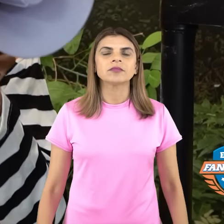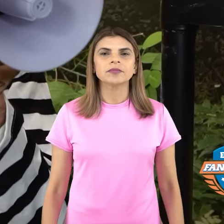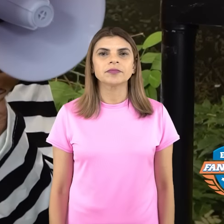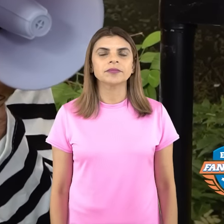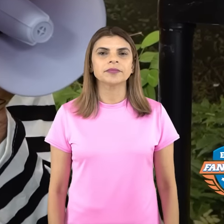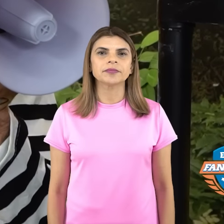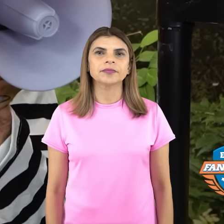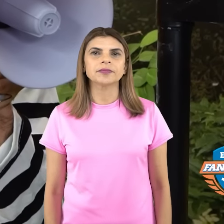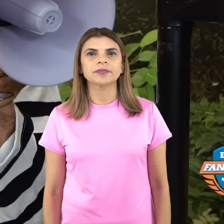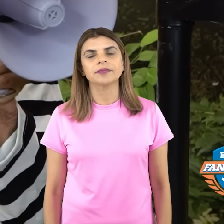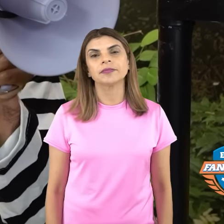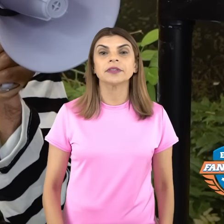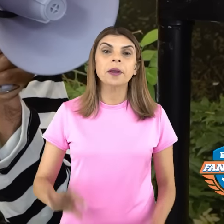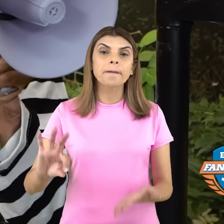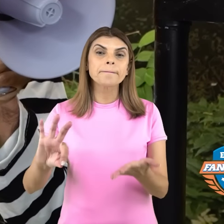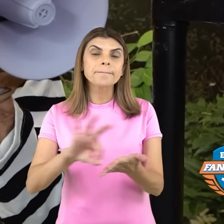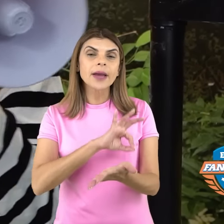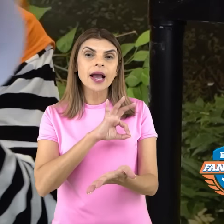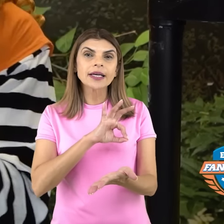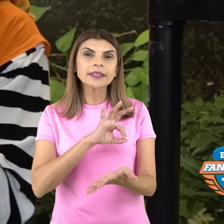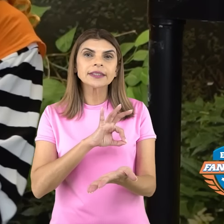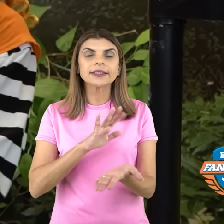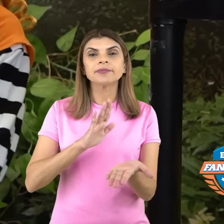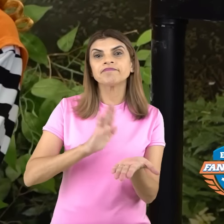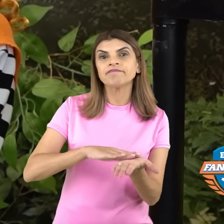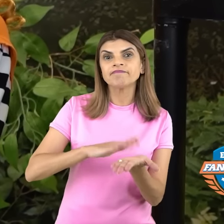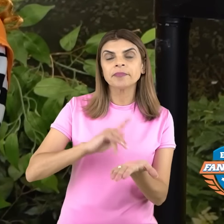A matrícula custa apenas